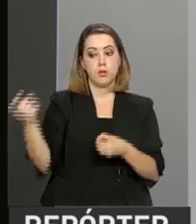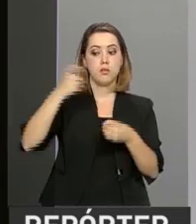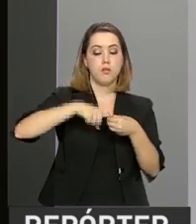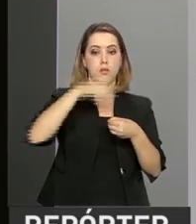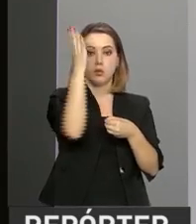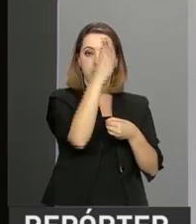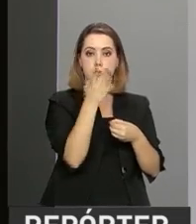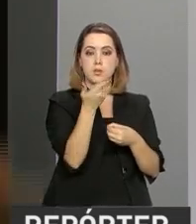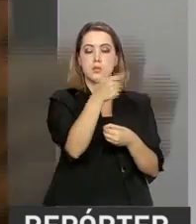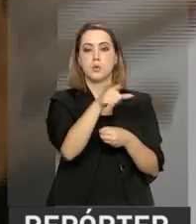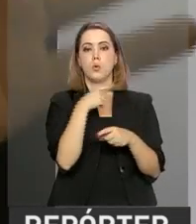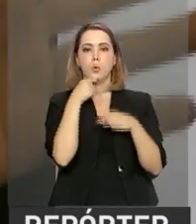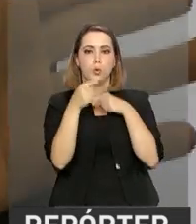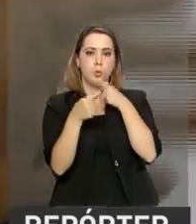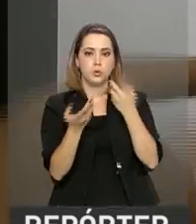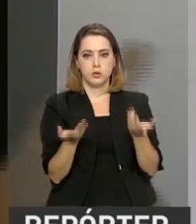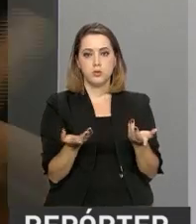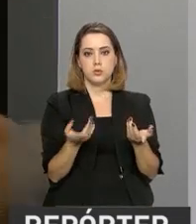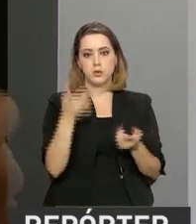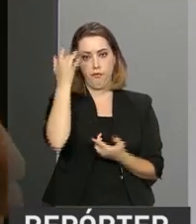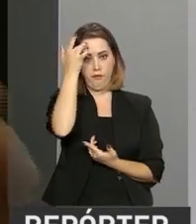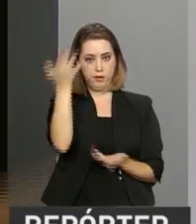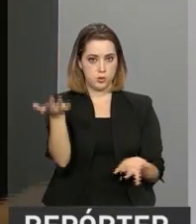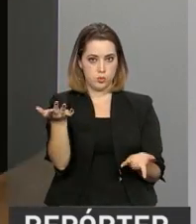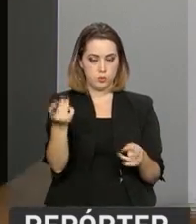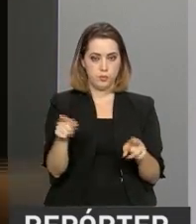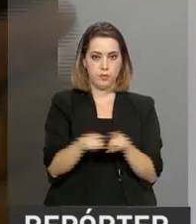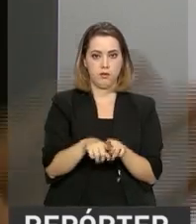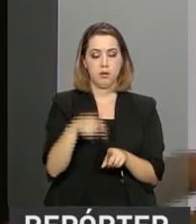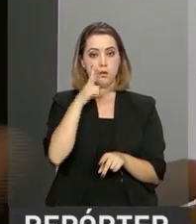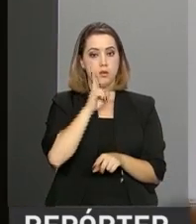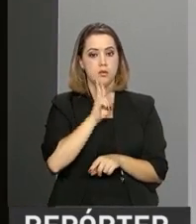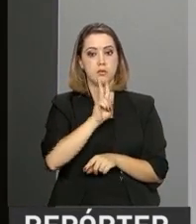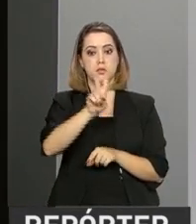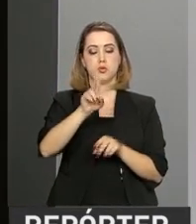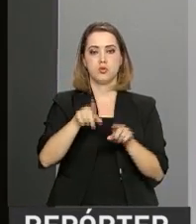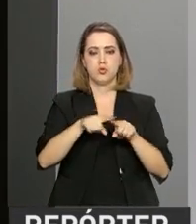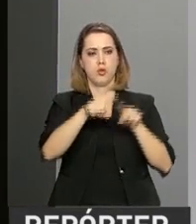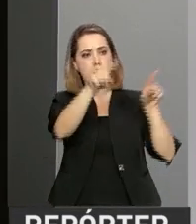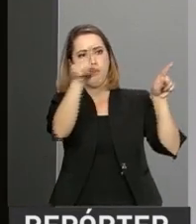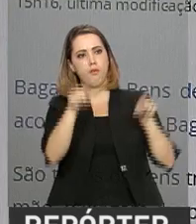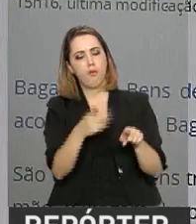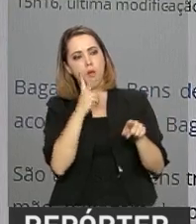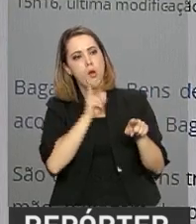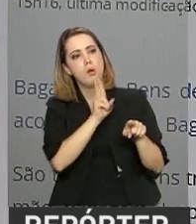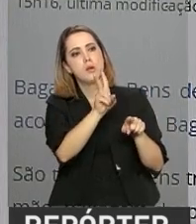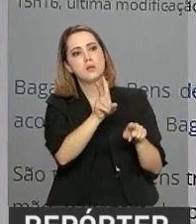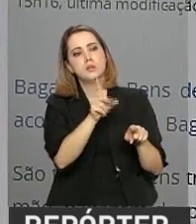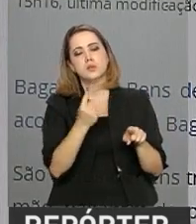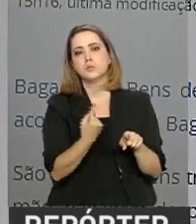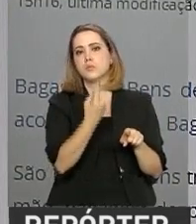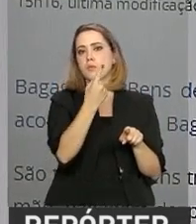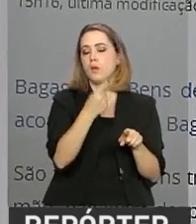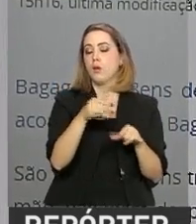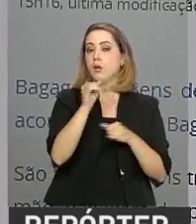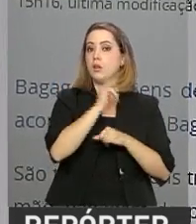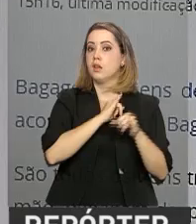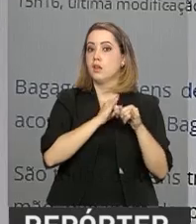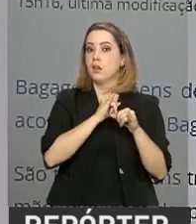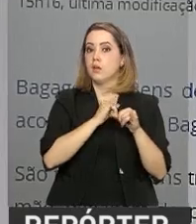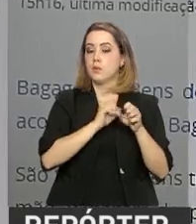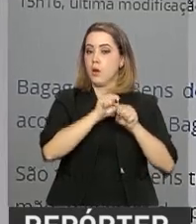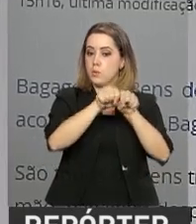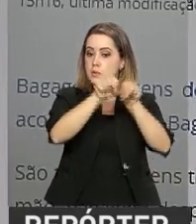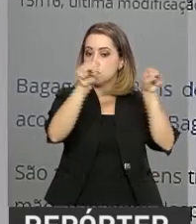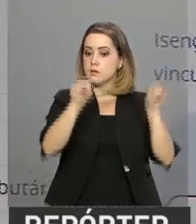isso Além disso nós temos eh na página inicial de cara Uma uma sessão dedicada ao nosso sistema eletrônico de de